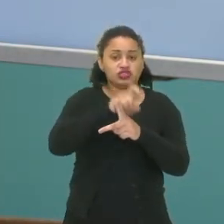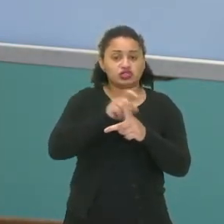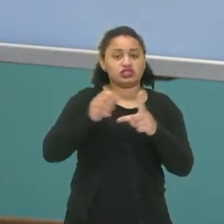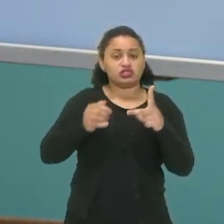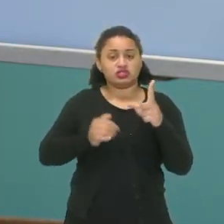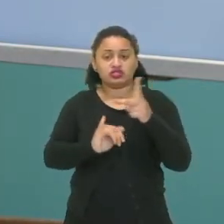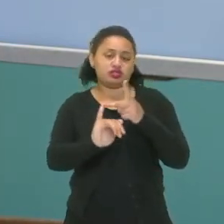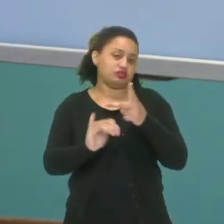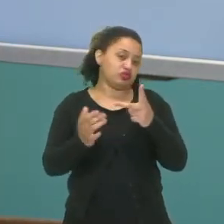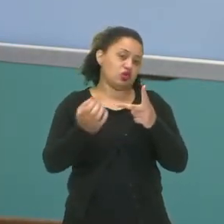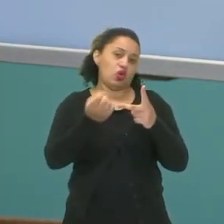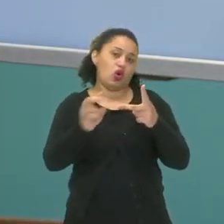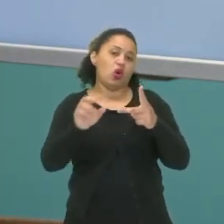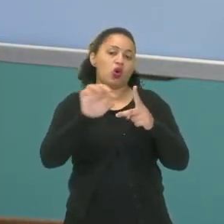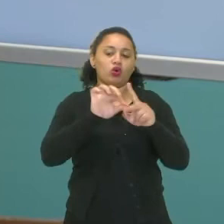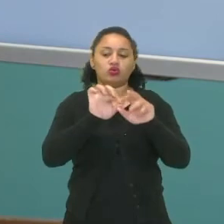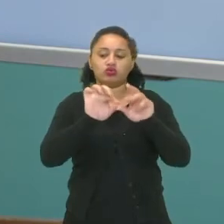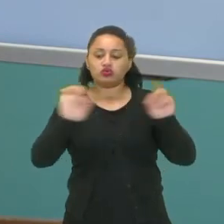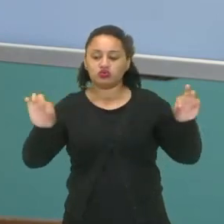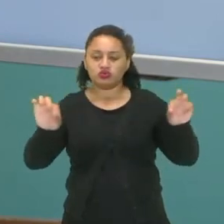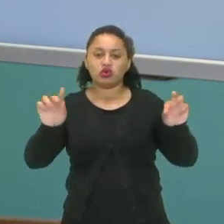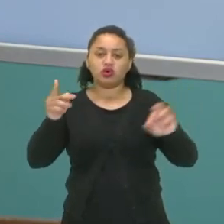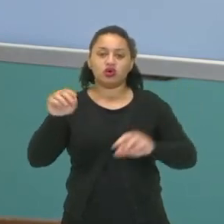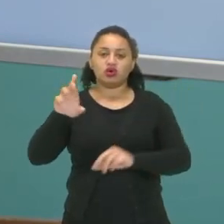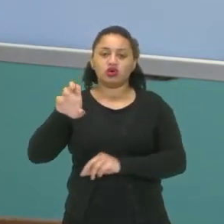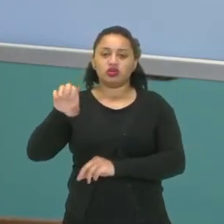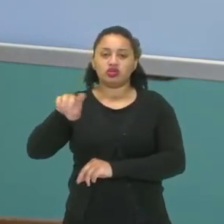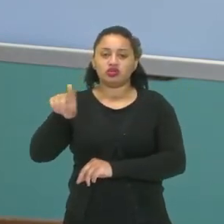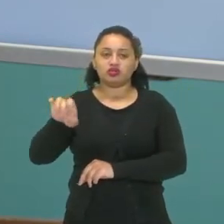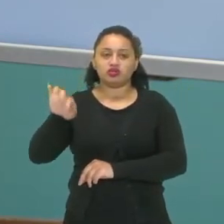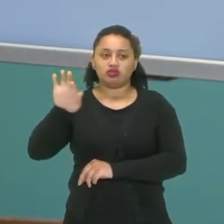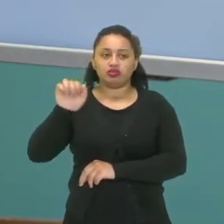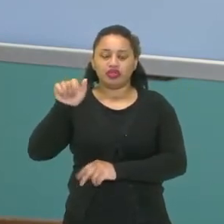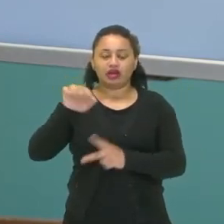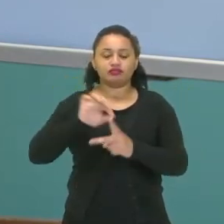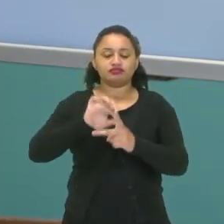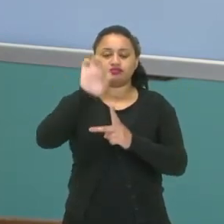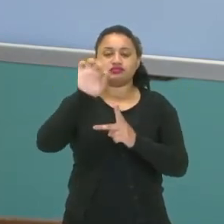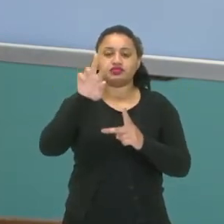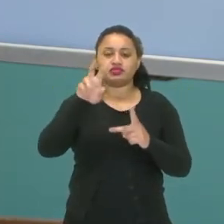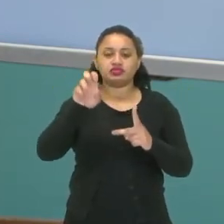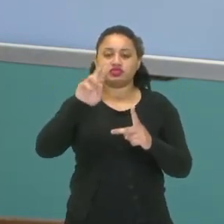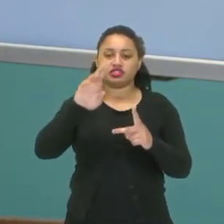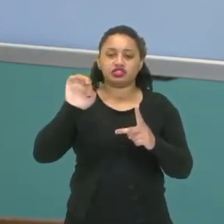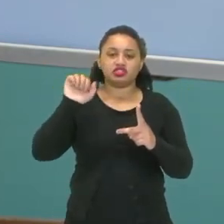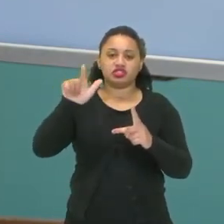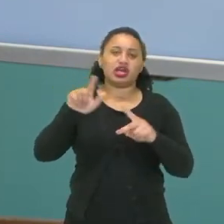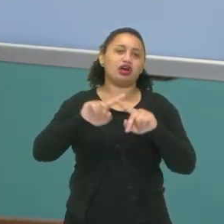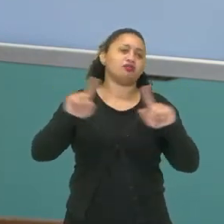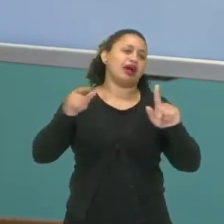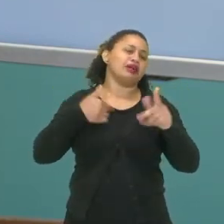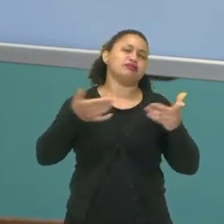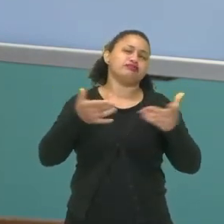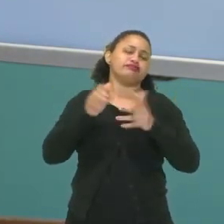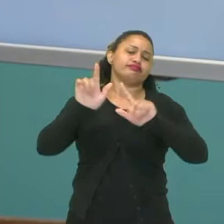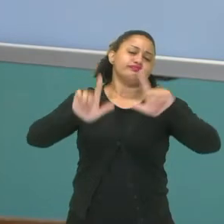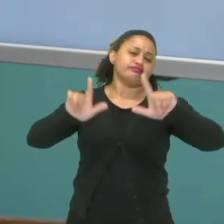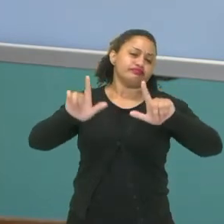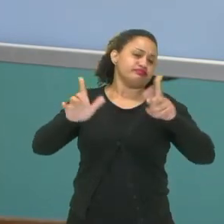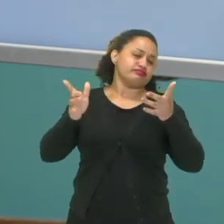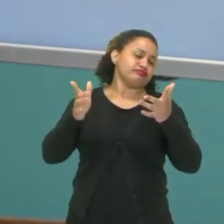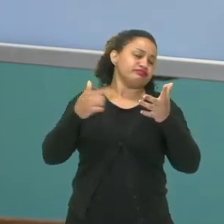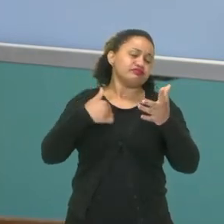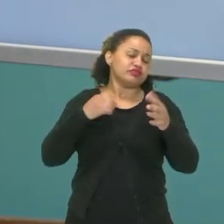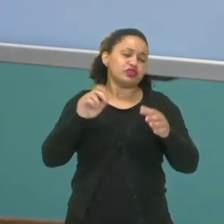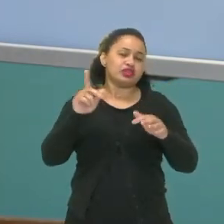Alguns preferem chamar na horizontal ou vertical, mas eu digo vertical e horizontal quando a gente está no quadro aqui na televisão tem sentido. Quando